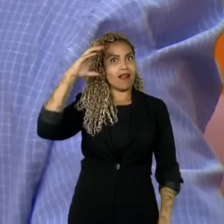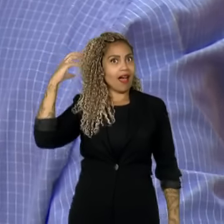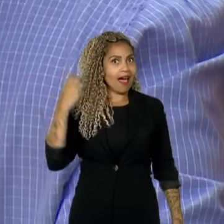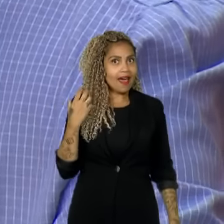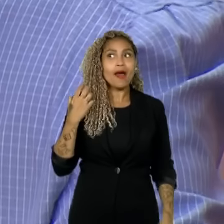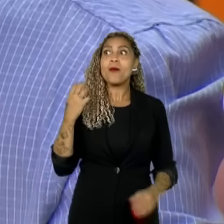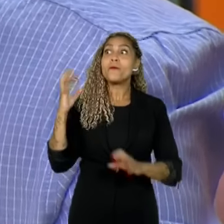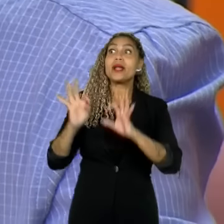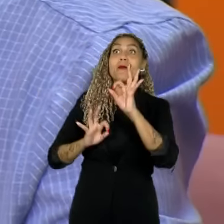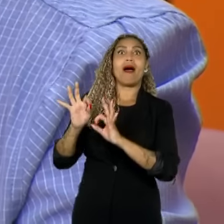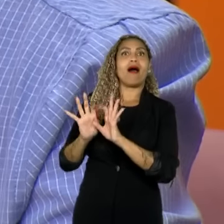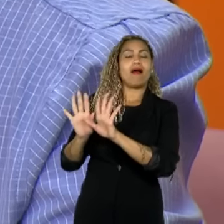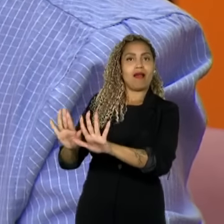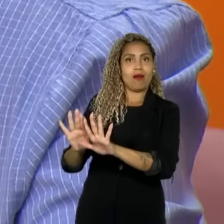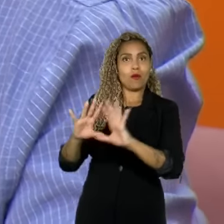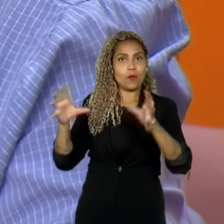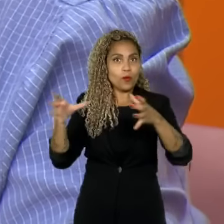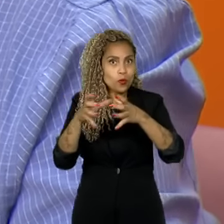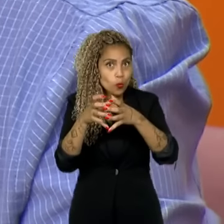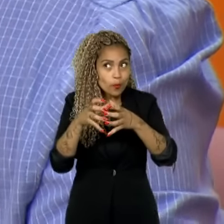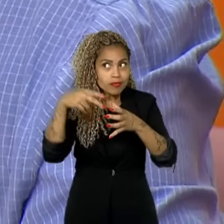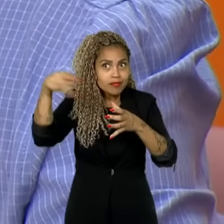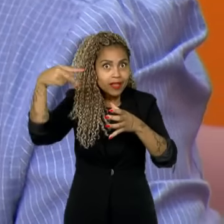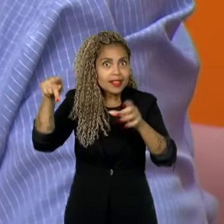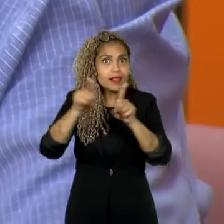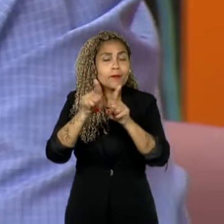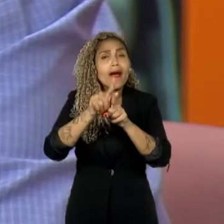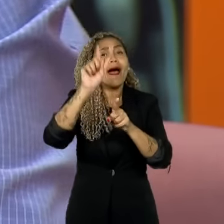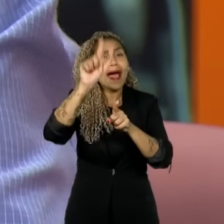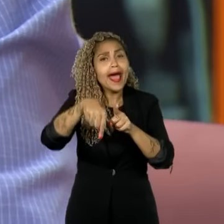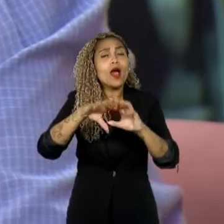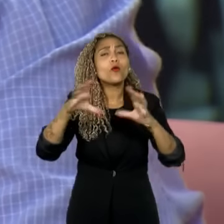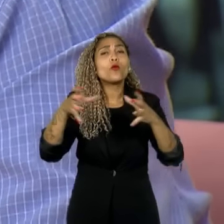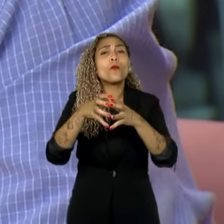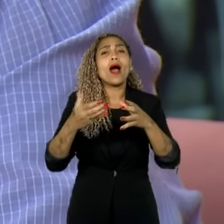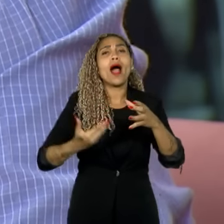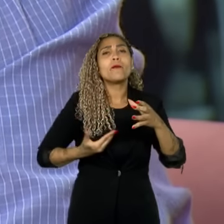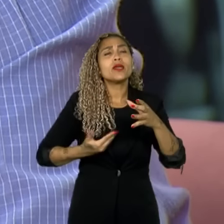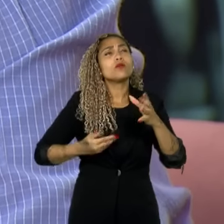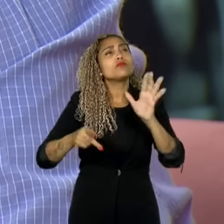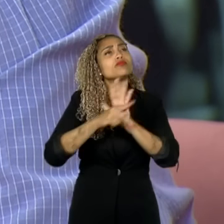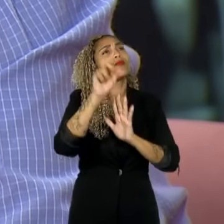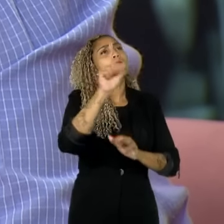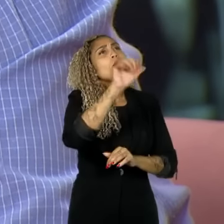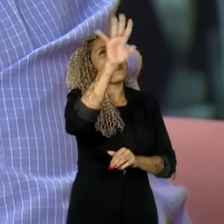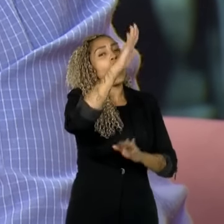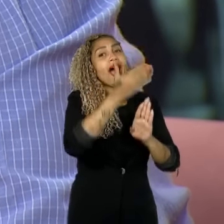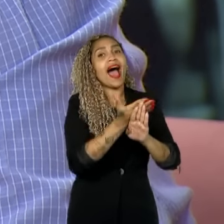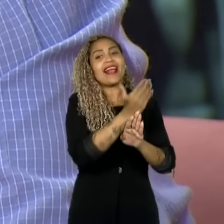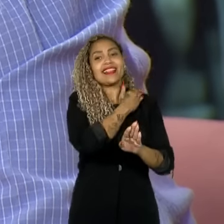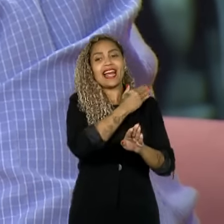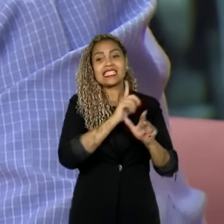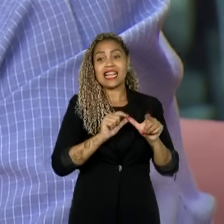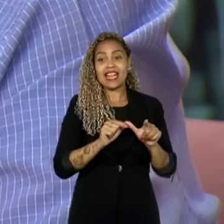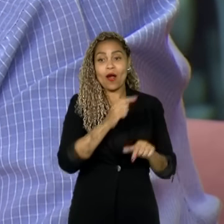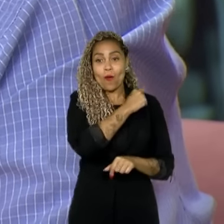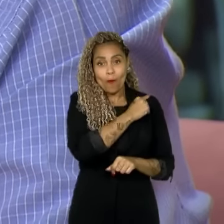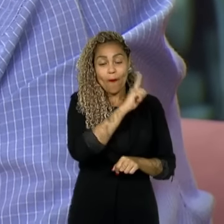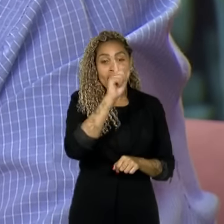isso. E o grupo, o Conjunto da Samba, que era um grupo de amigos daquele morro atrás da Central do Brasil, Morro da